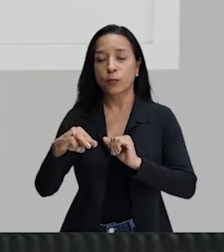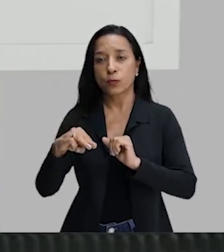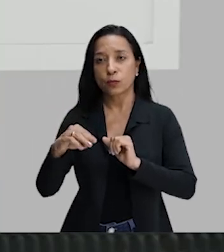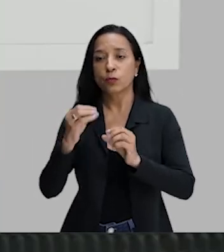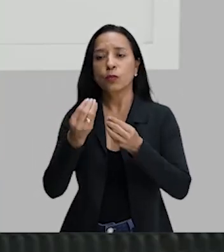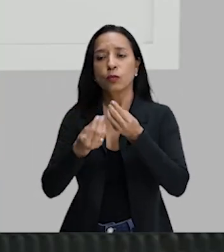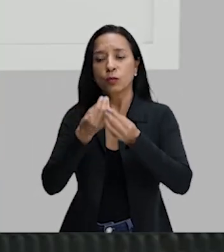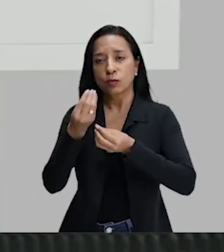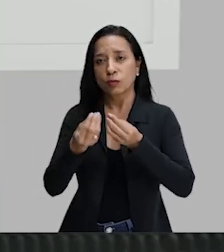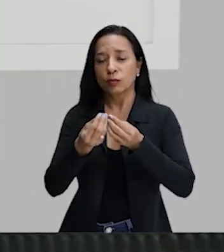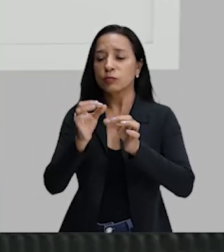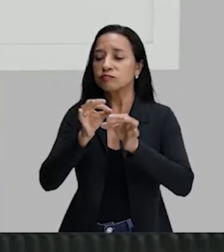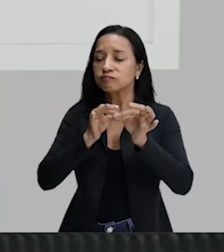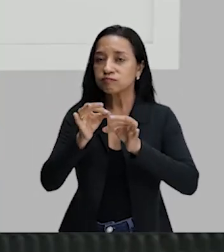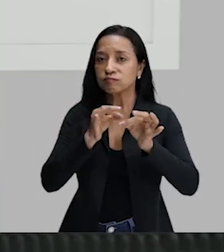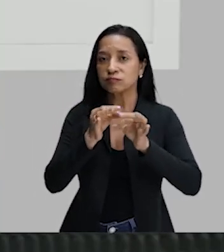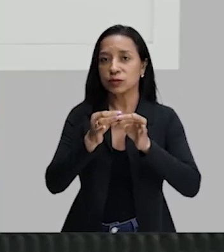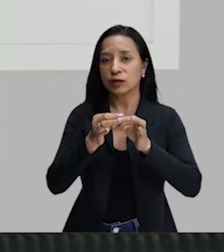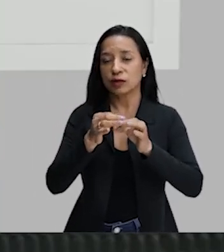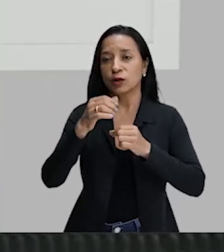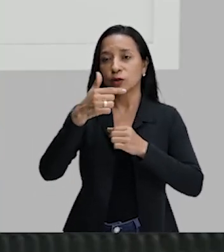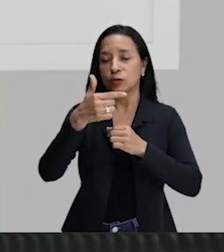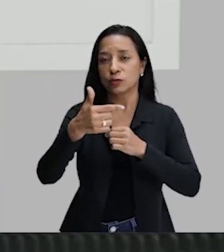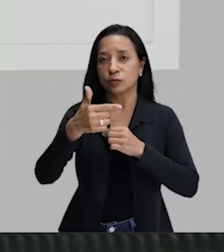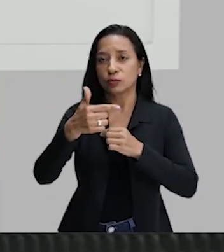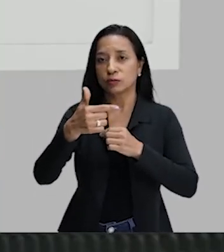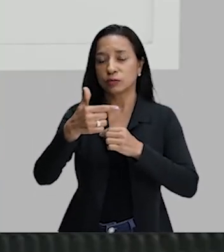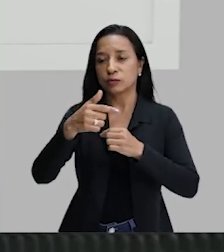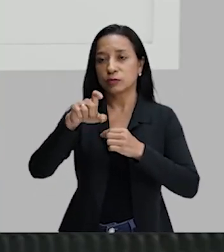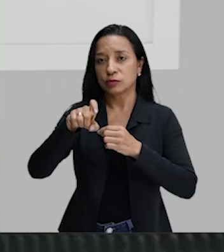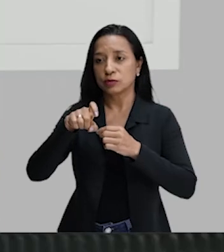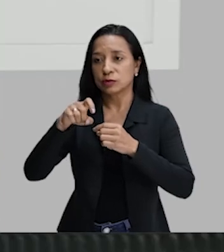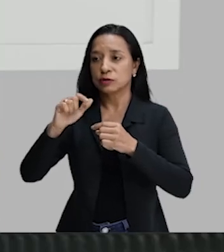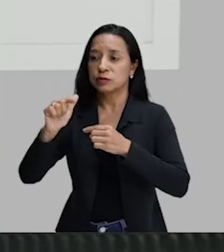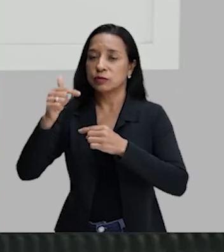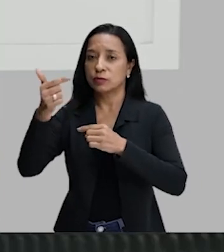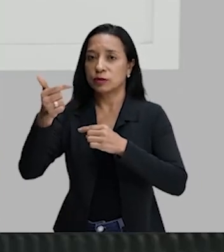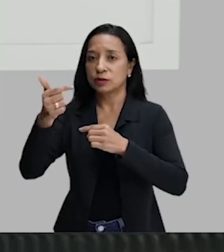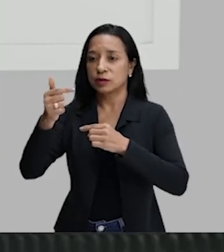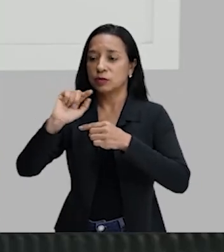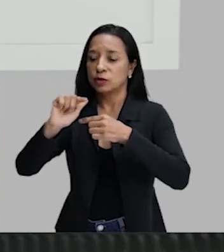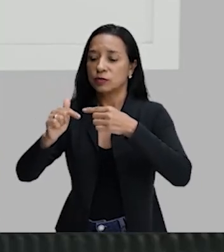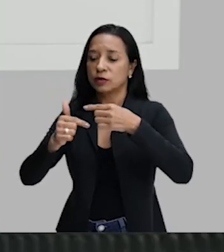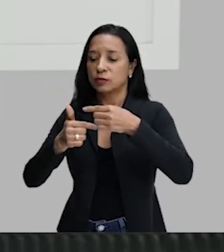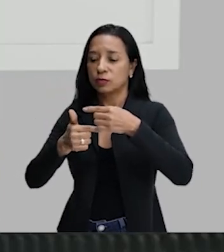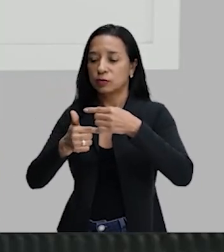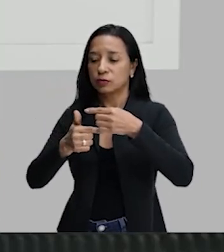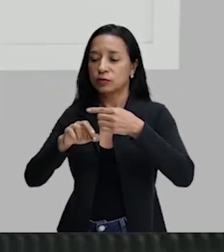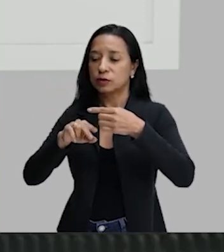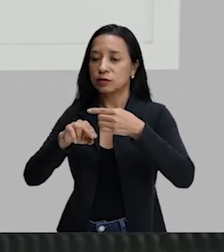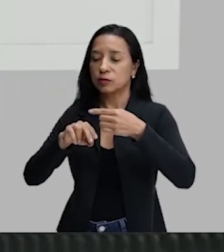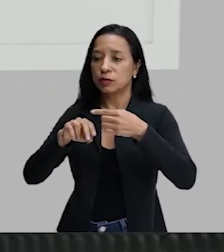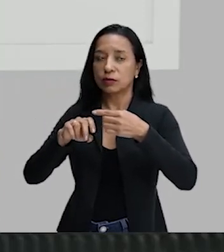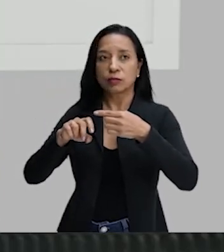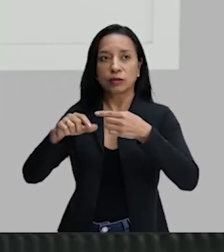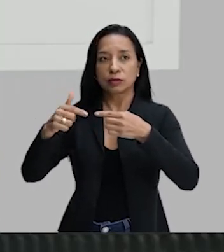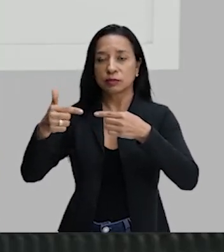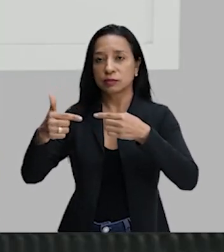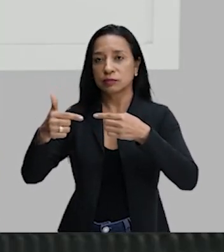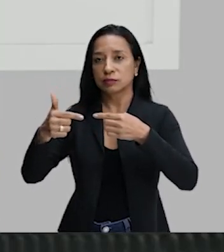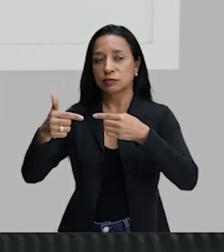ao quadrado dividido por 2 dá x ao quadrado. Esse menos 10x por 2 dá